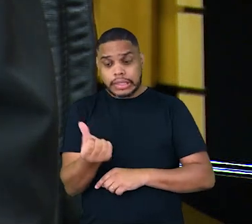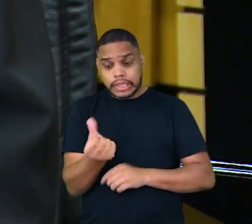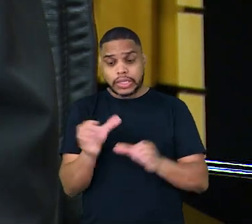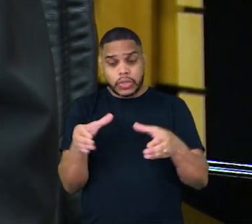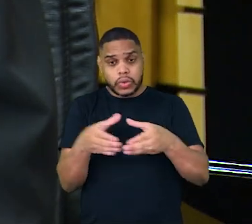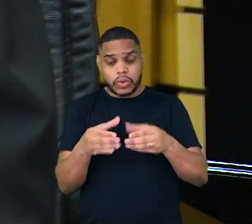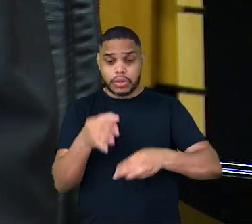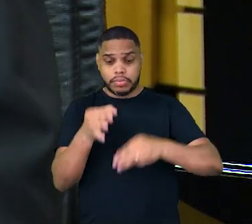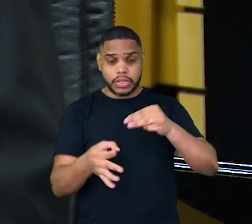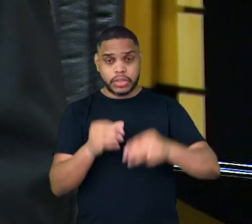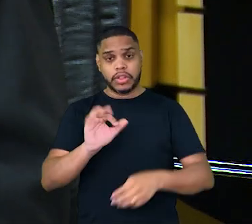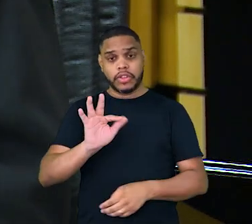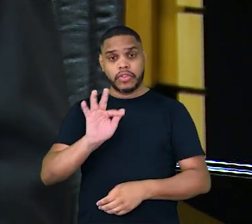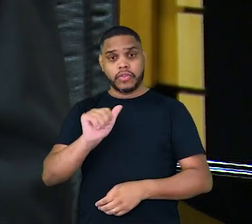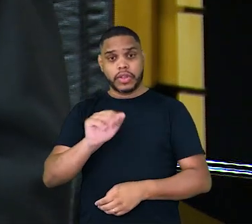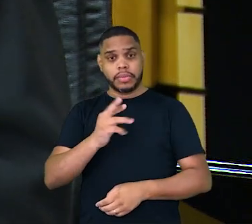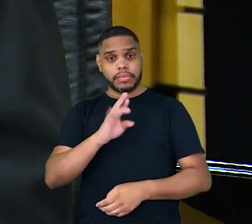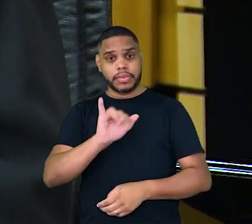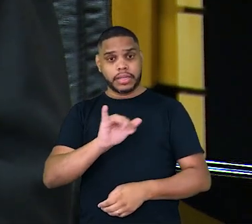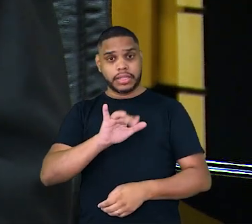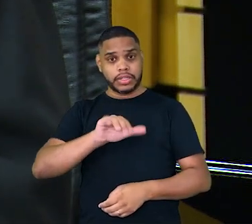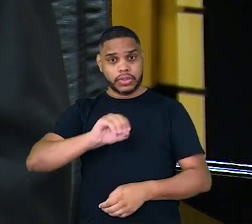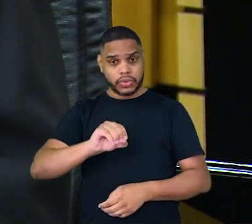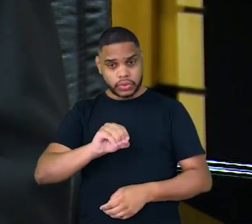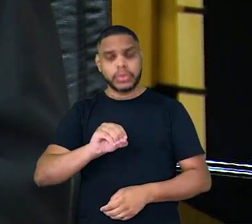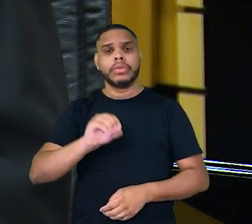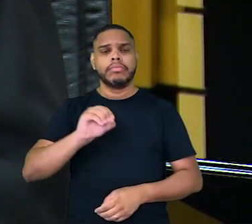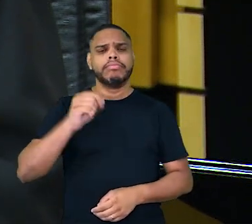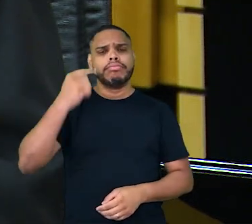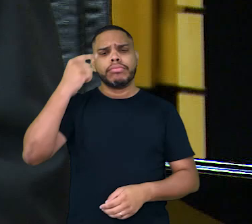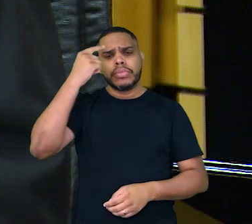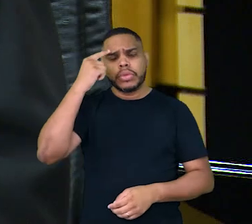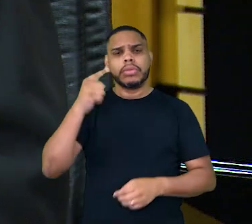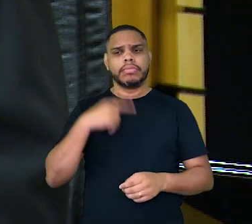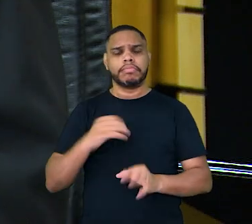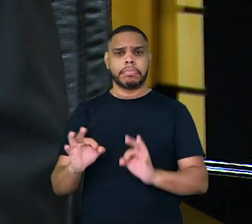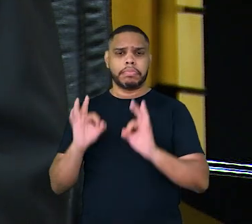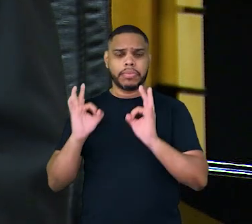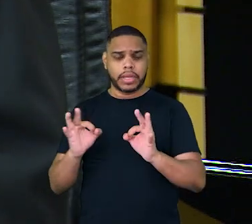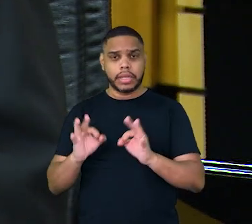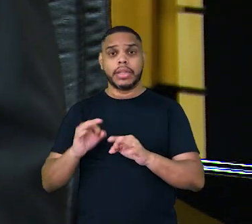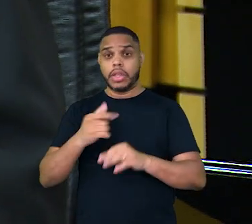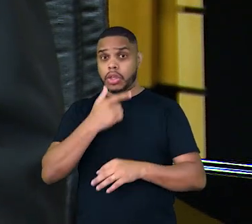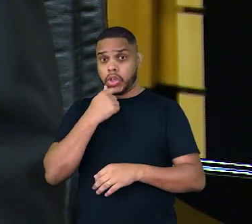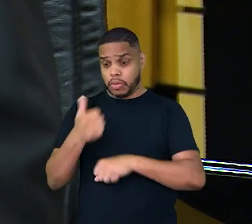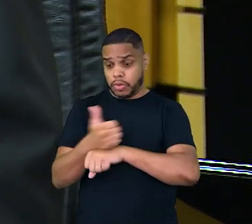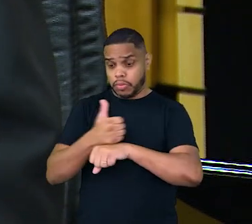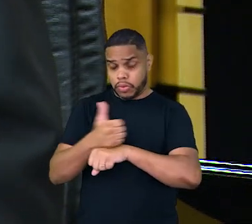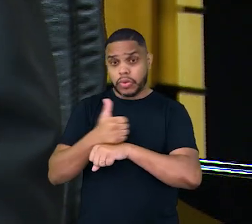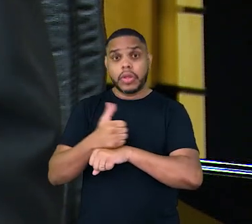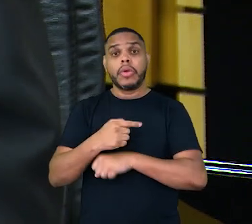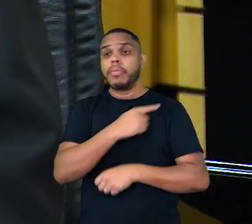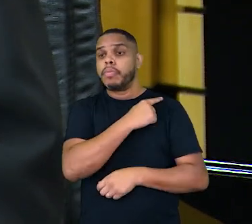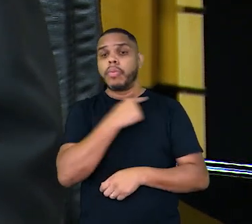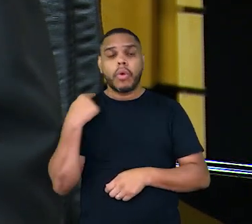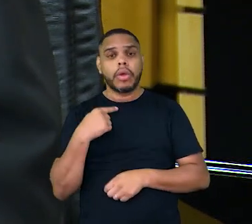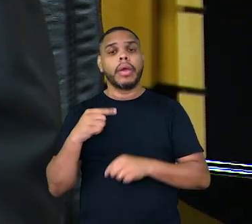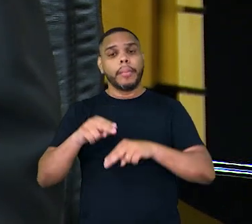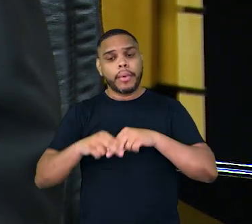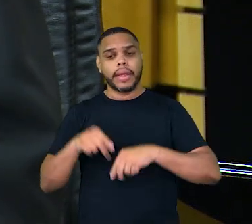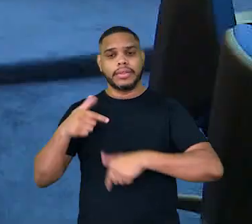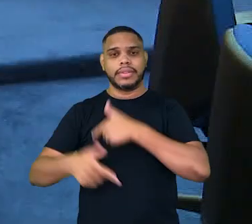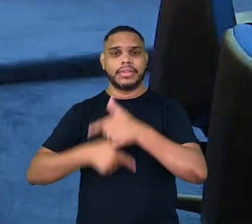6ª turma, ministro Fabrício Gonçalves, considerou que não há dúvidas de que o eletricista morreu